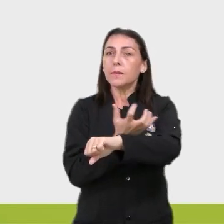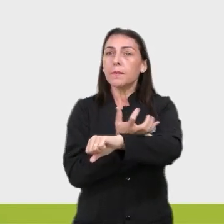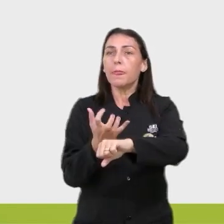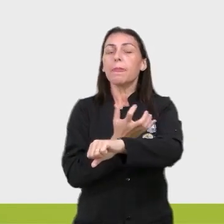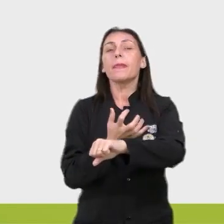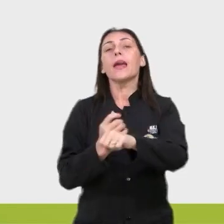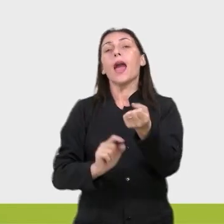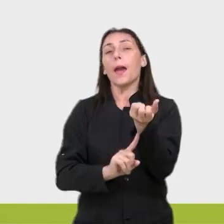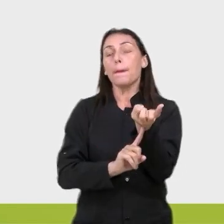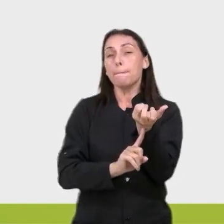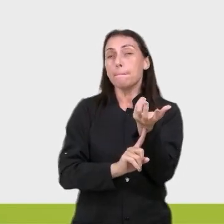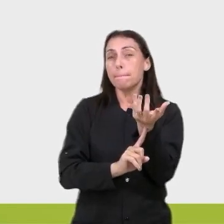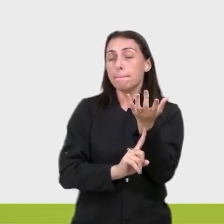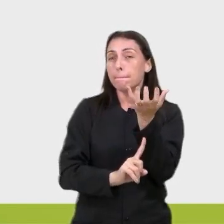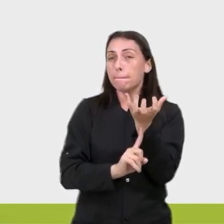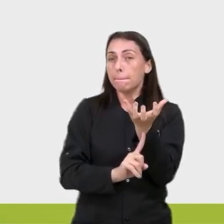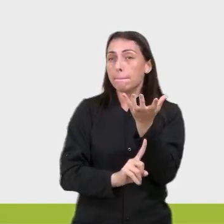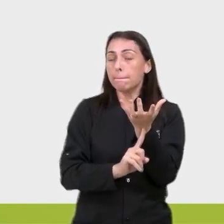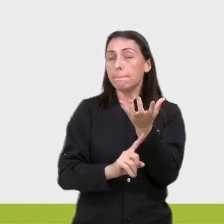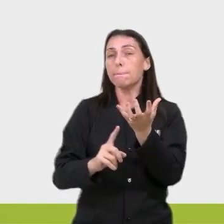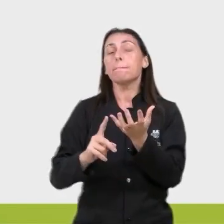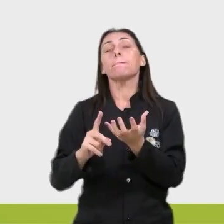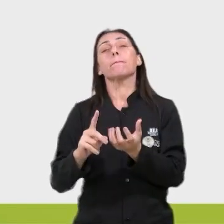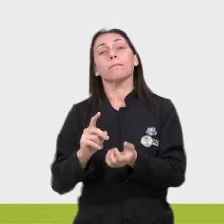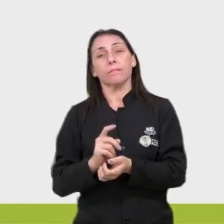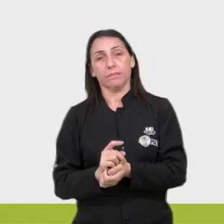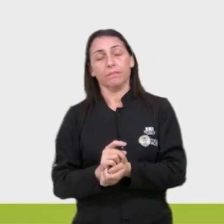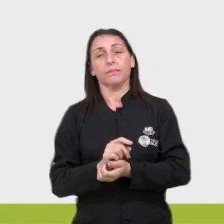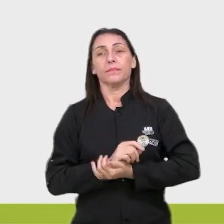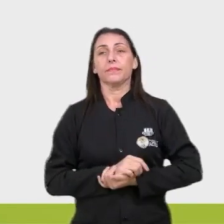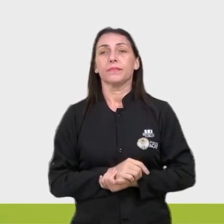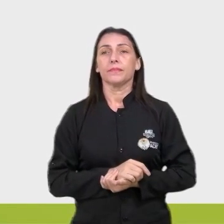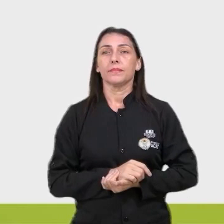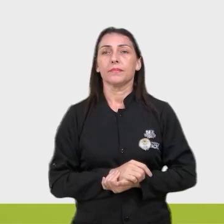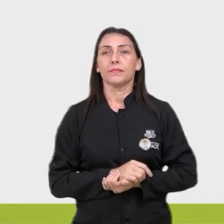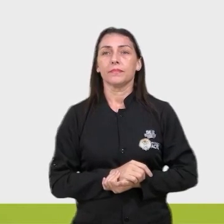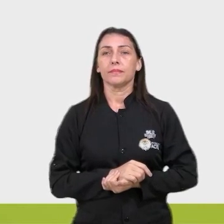e coníferas, ou seja, lá tem os pinheiros, tá?